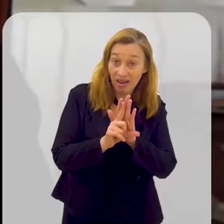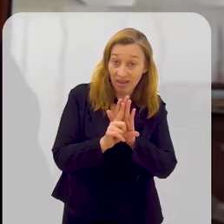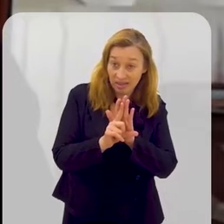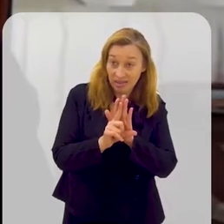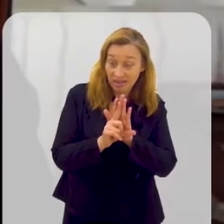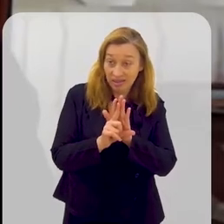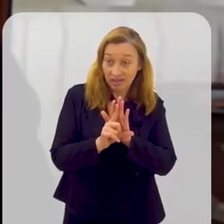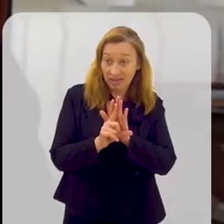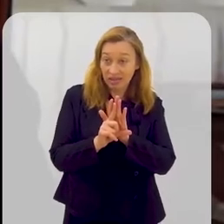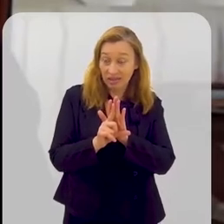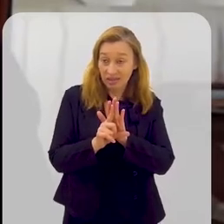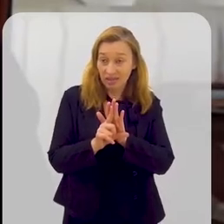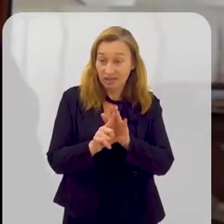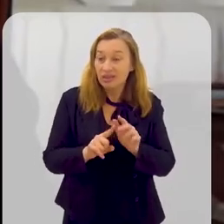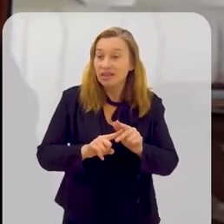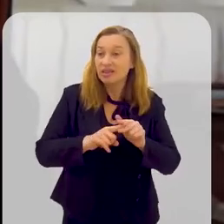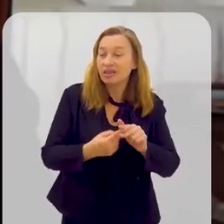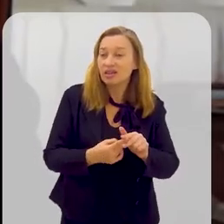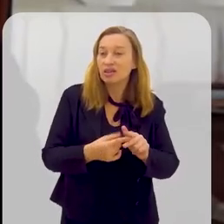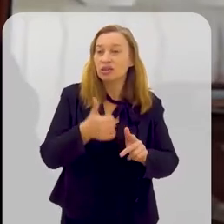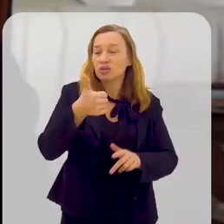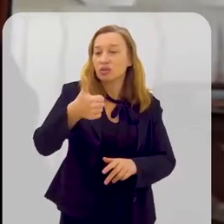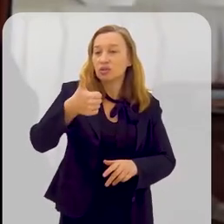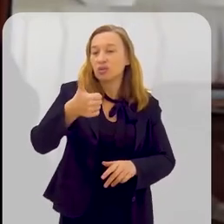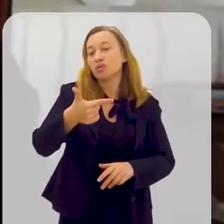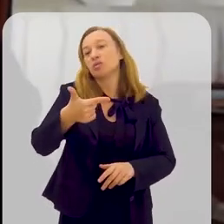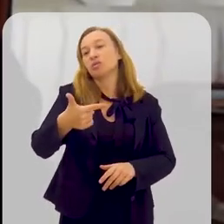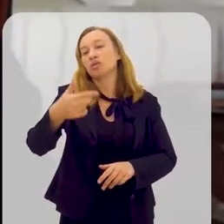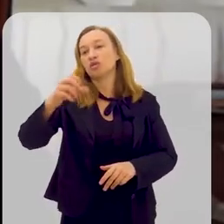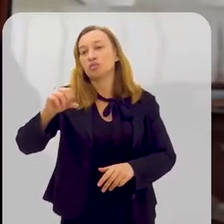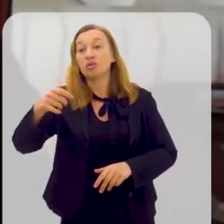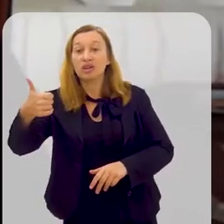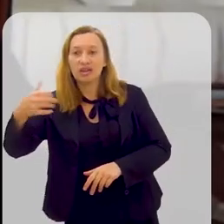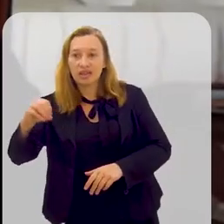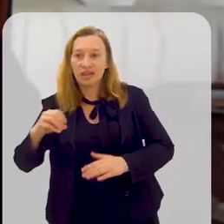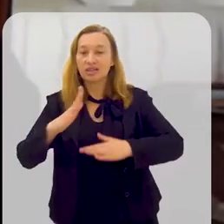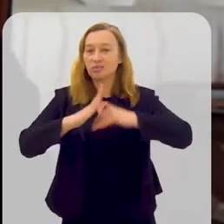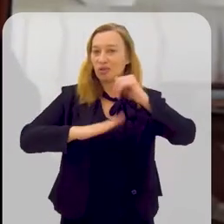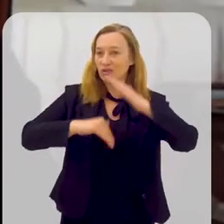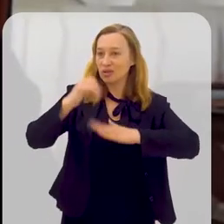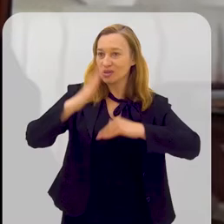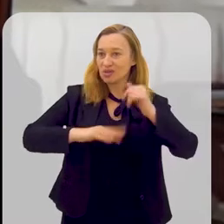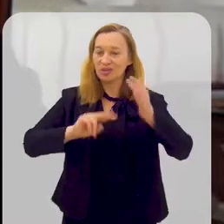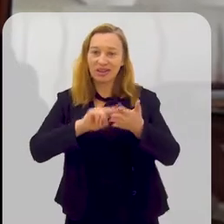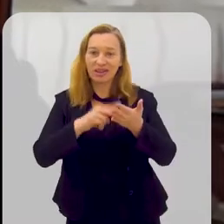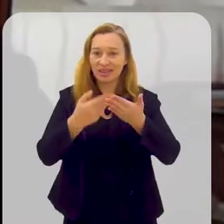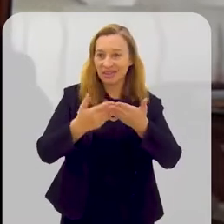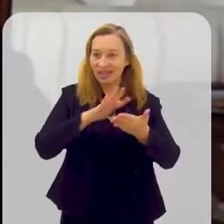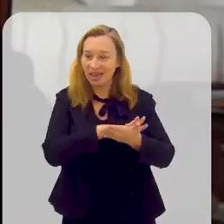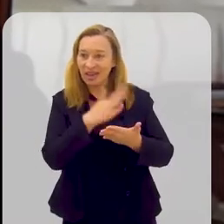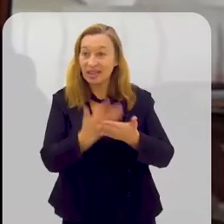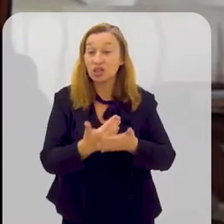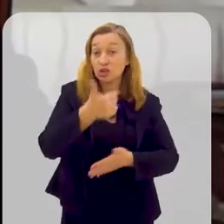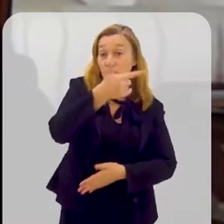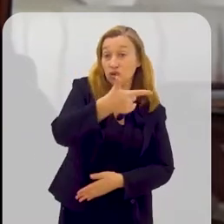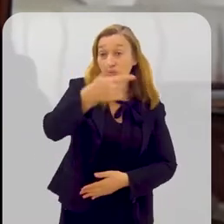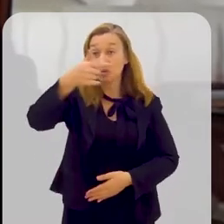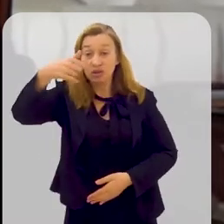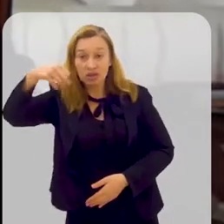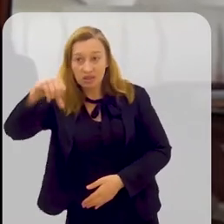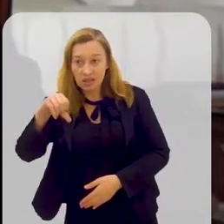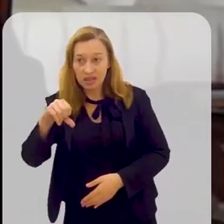Lei ter sido regulamentada em 2010 sobre a função de intérprete em